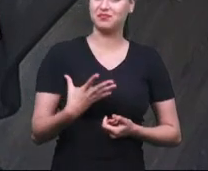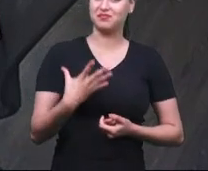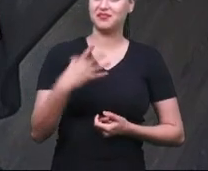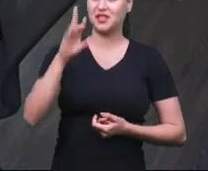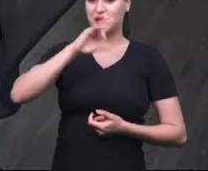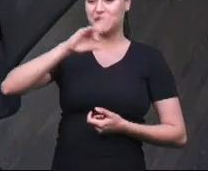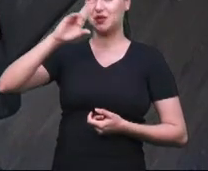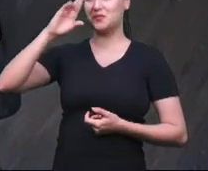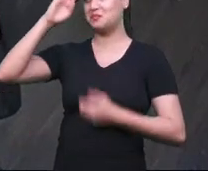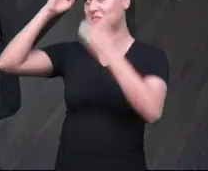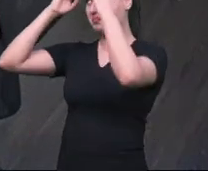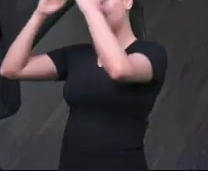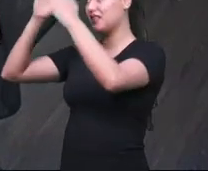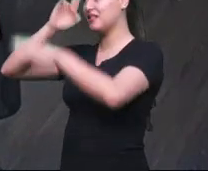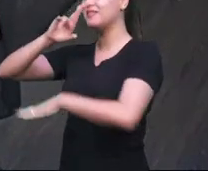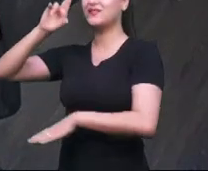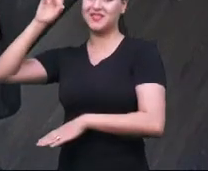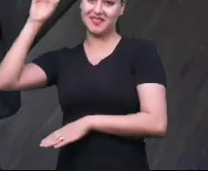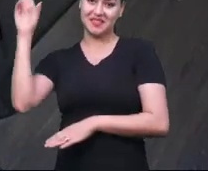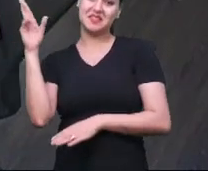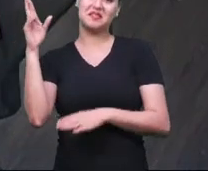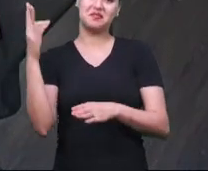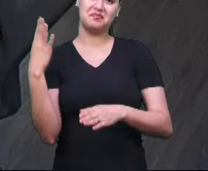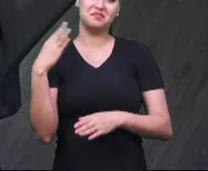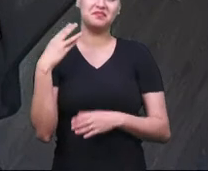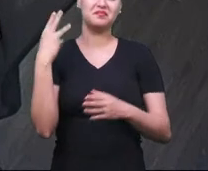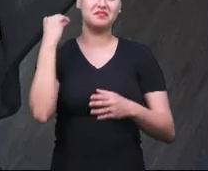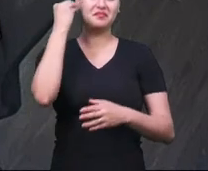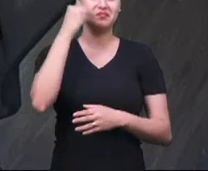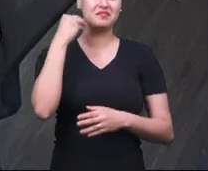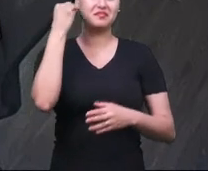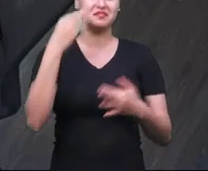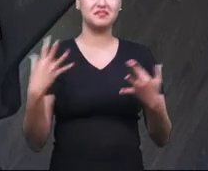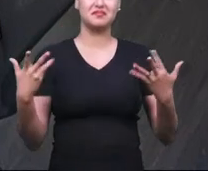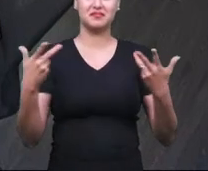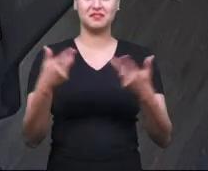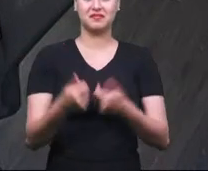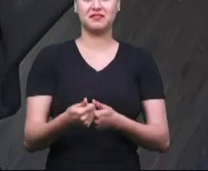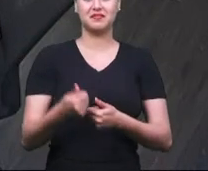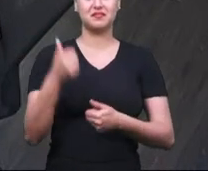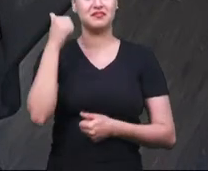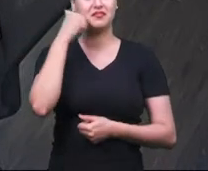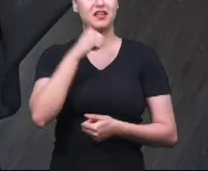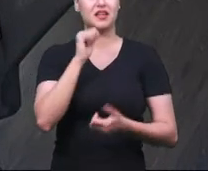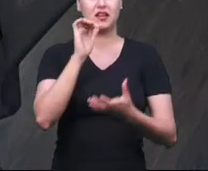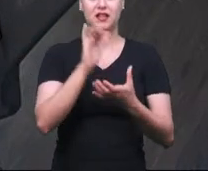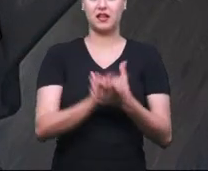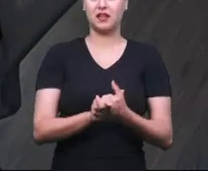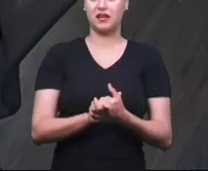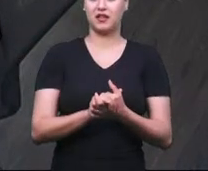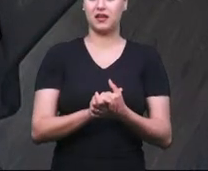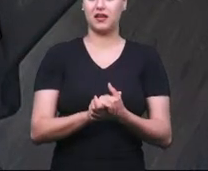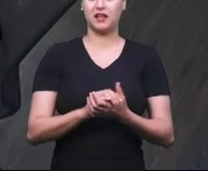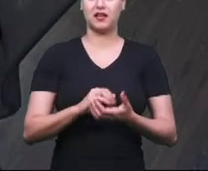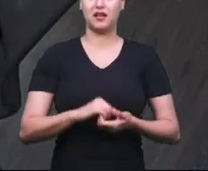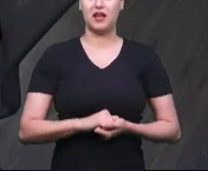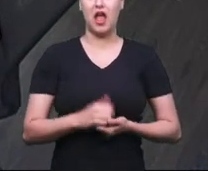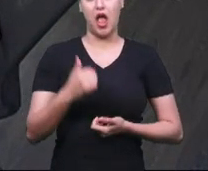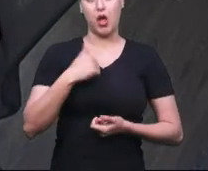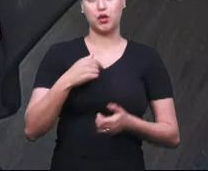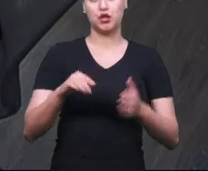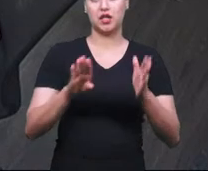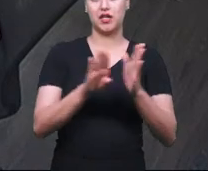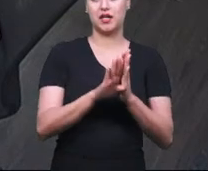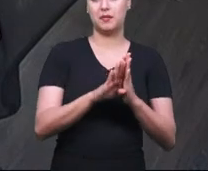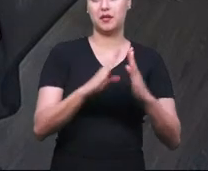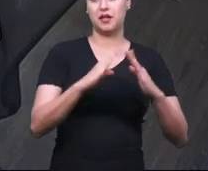né? Então foi uma experiência gloriosa. Mas a esposa? A esposa, depois, eu vim pra obra noivo. É.